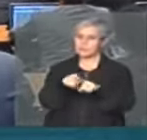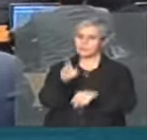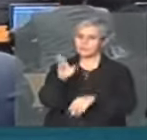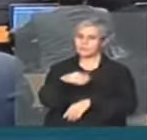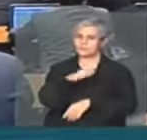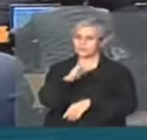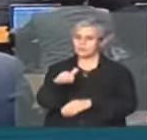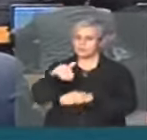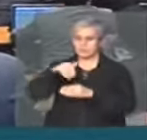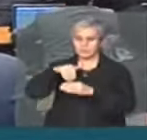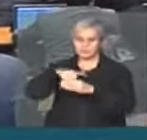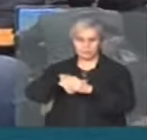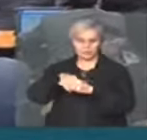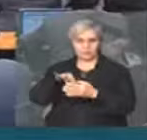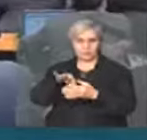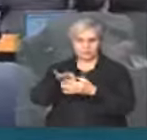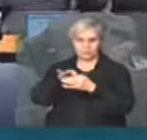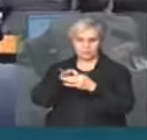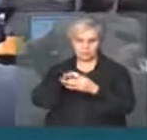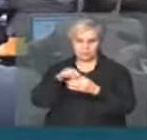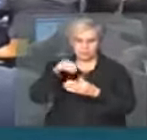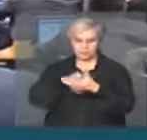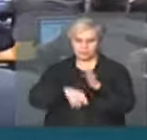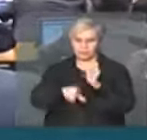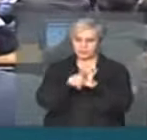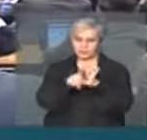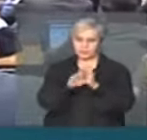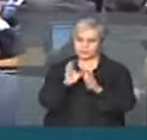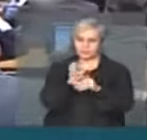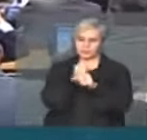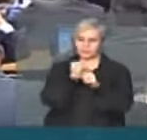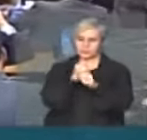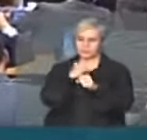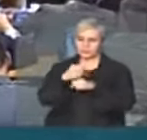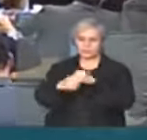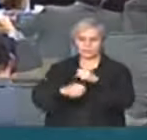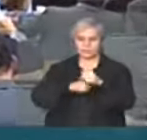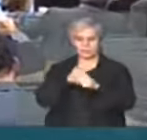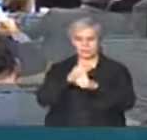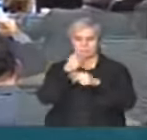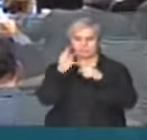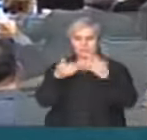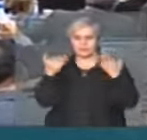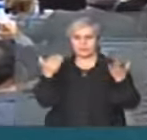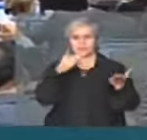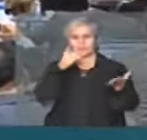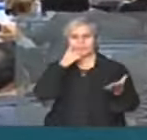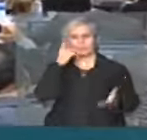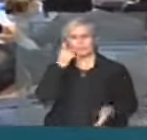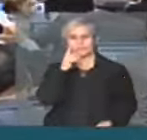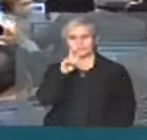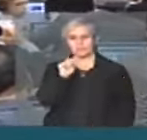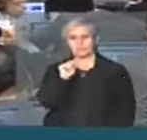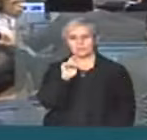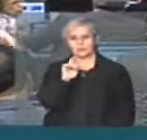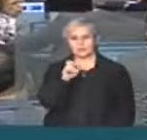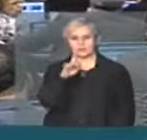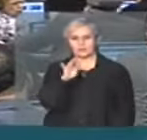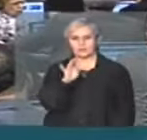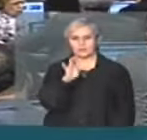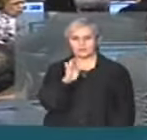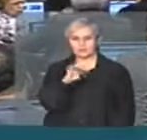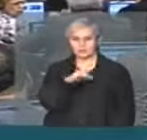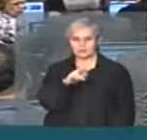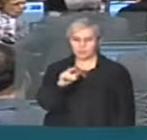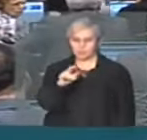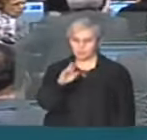condicionamento das dotações consignadas nas leis orçamentárias anuais. Com a palavra, o deputado Laerte Bessa, enquanto relator.